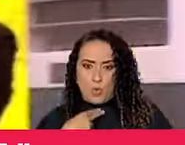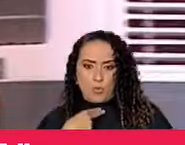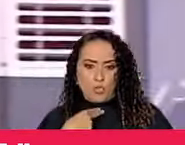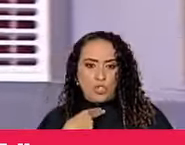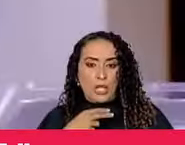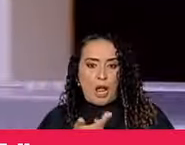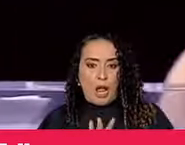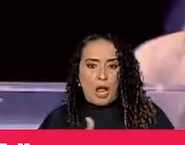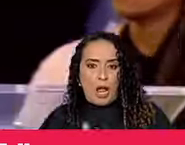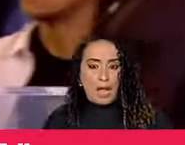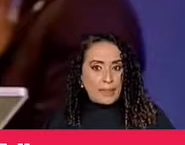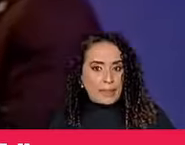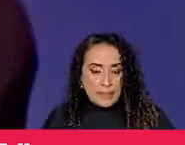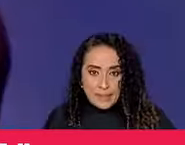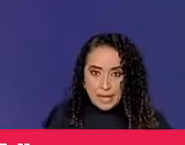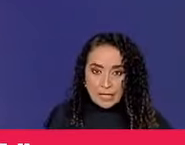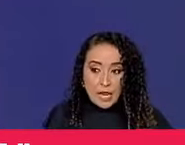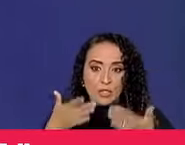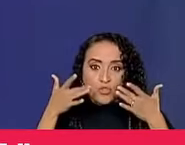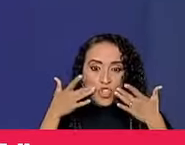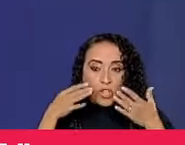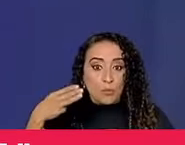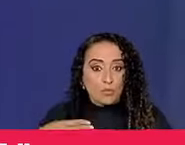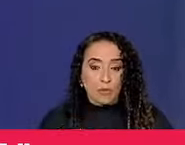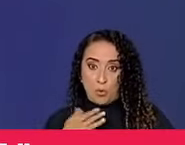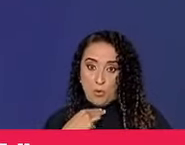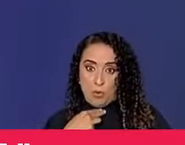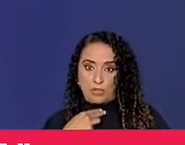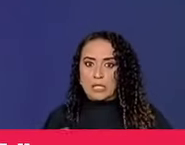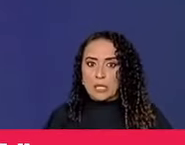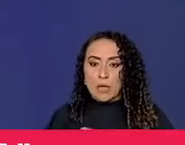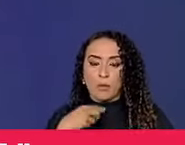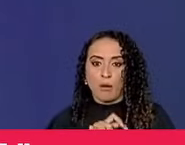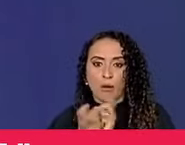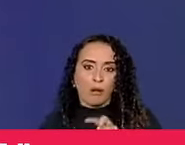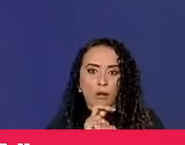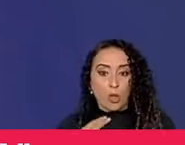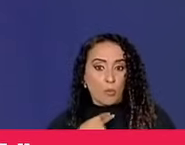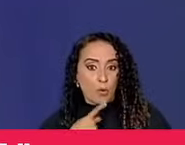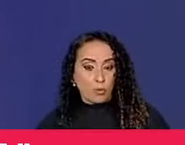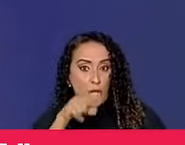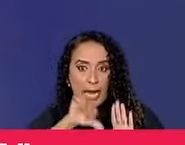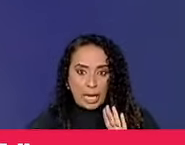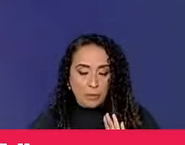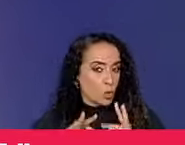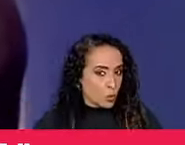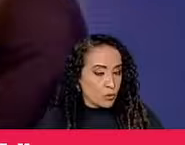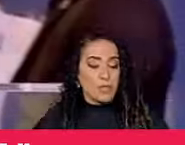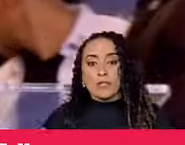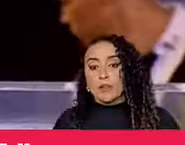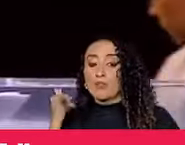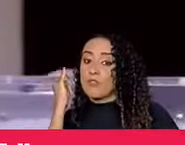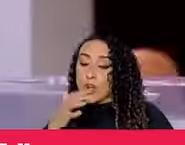tocar um pandeiro na frente do Teatro Municipal, não se podia dançar capoeira, que era tudo considerado crime. Então, quando